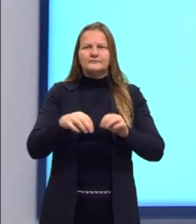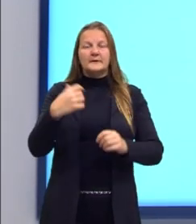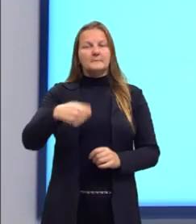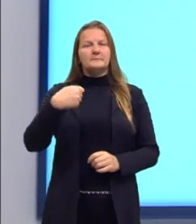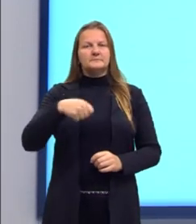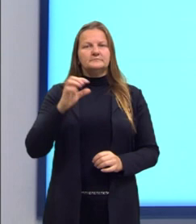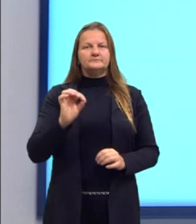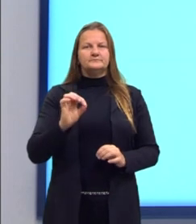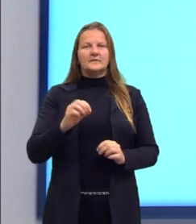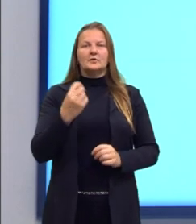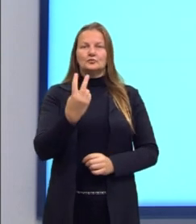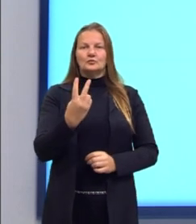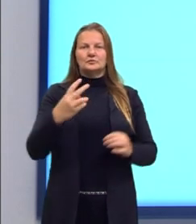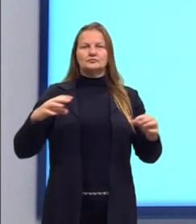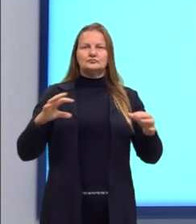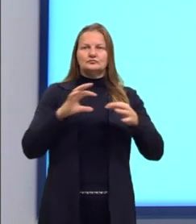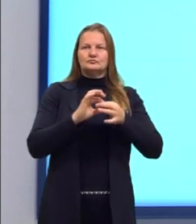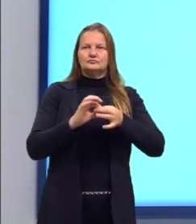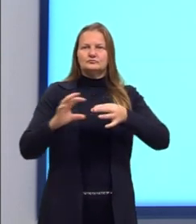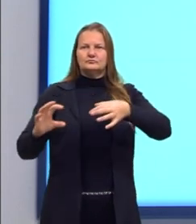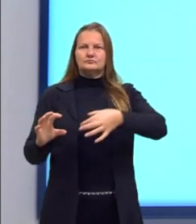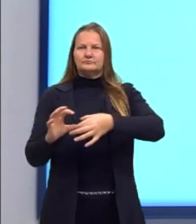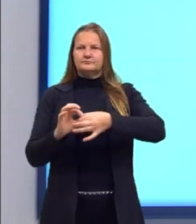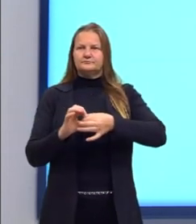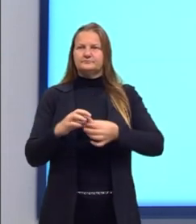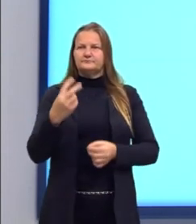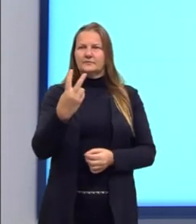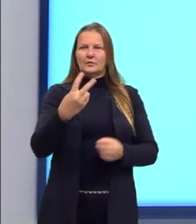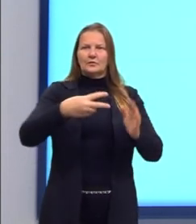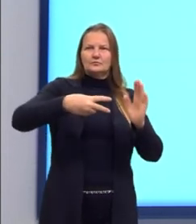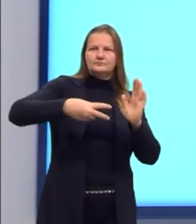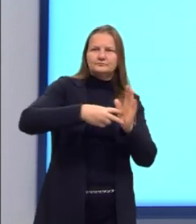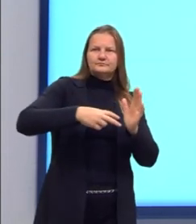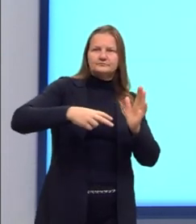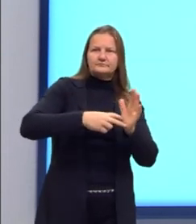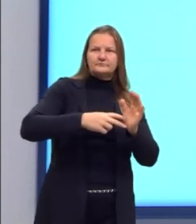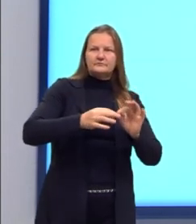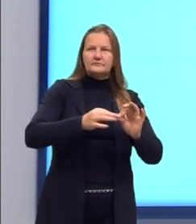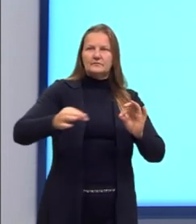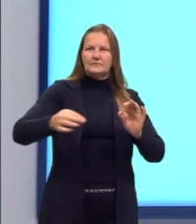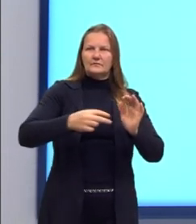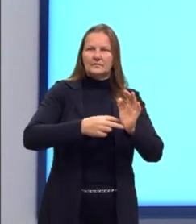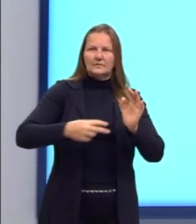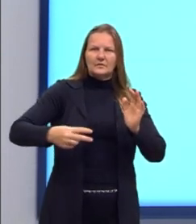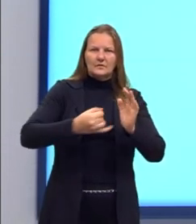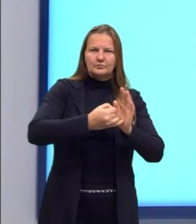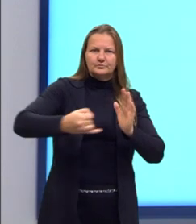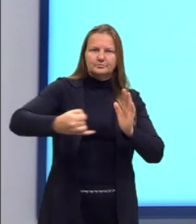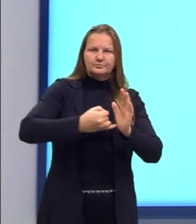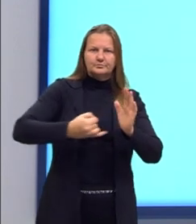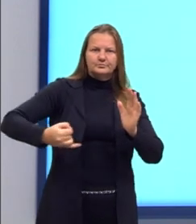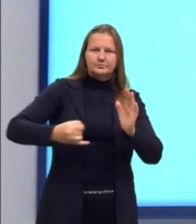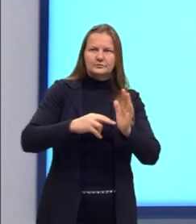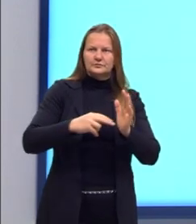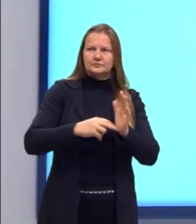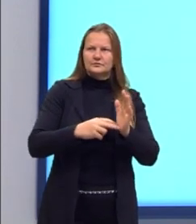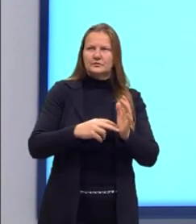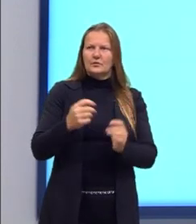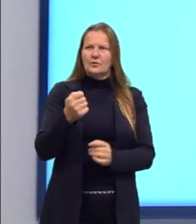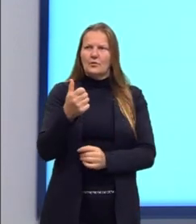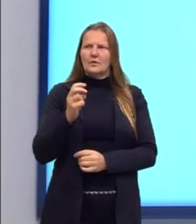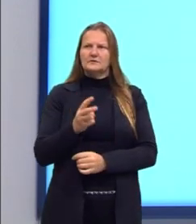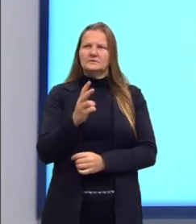né de duas ligações aqui nessa são esses dois cabos que a gente tem geralmente ele tem umas